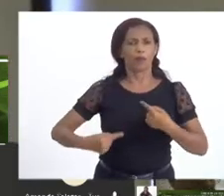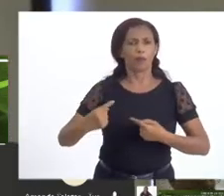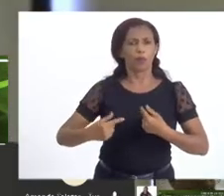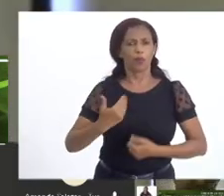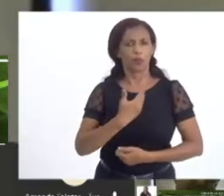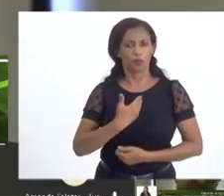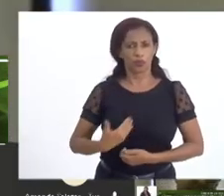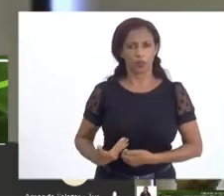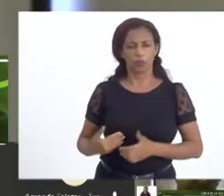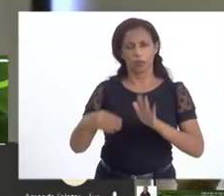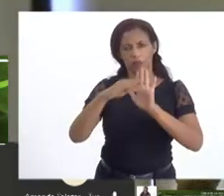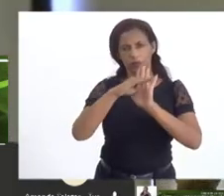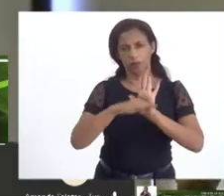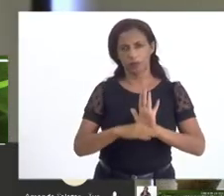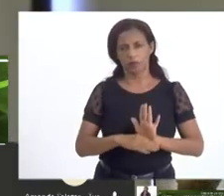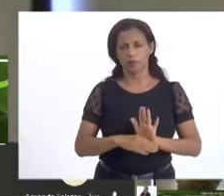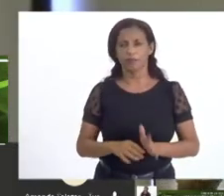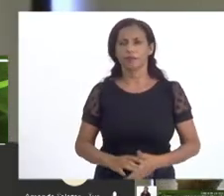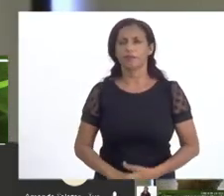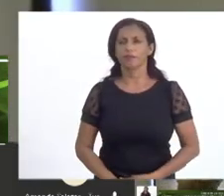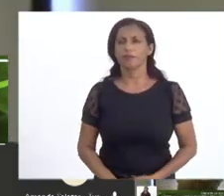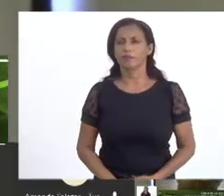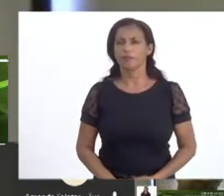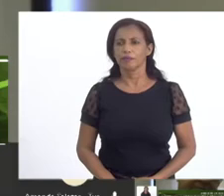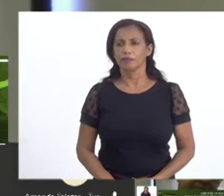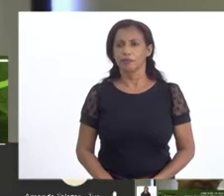nesses tocantes.